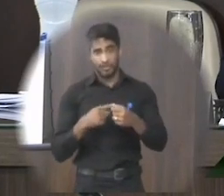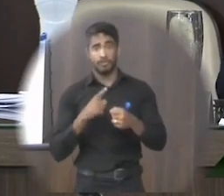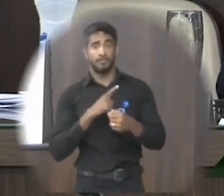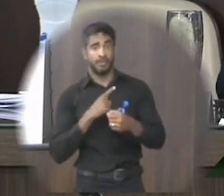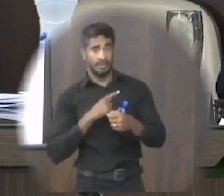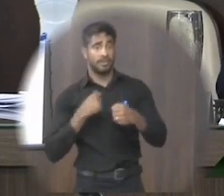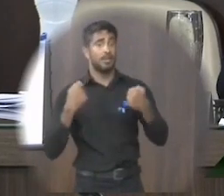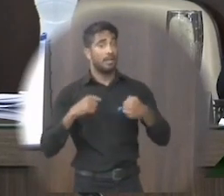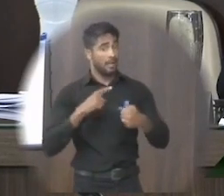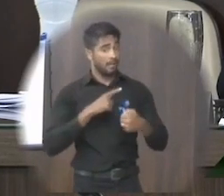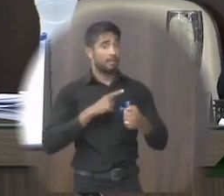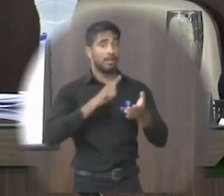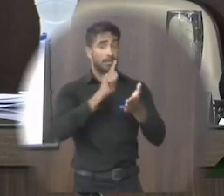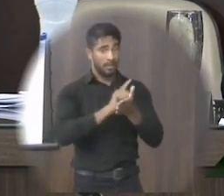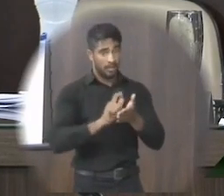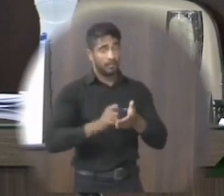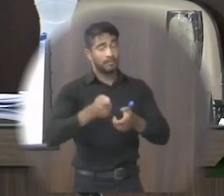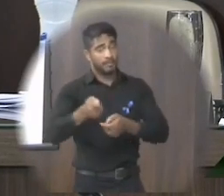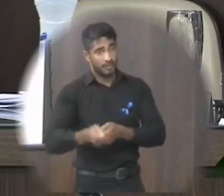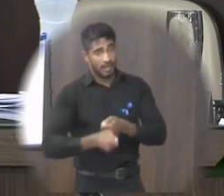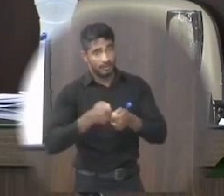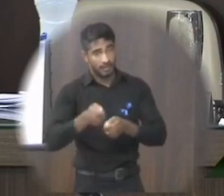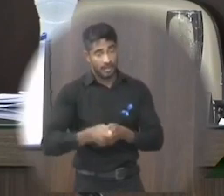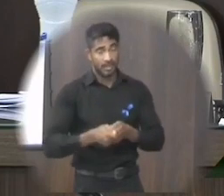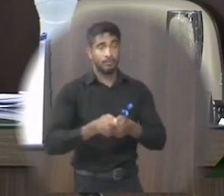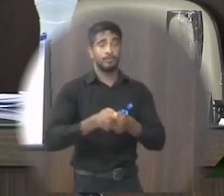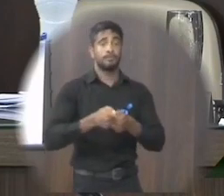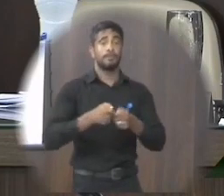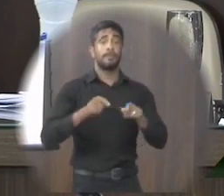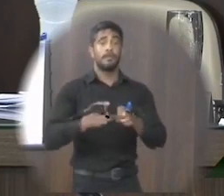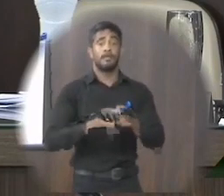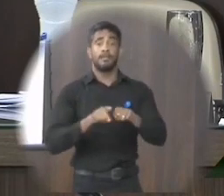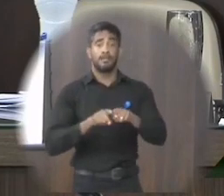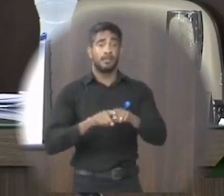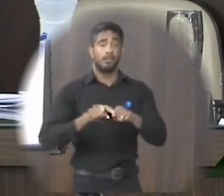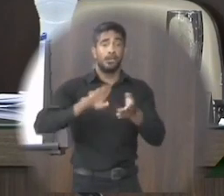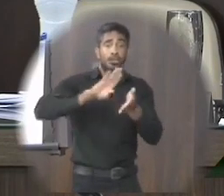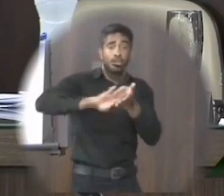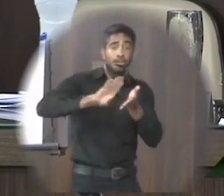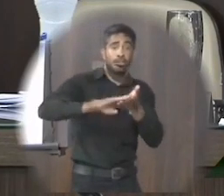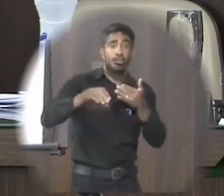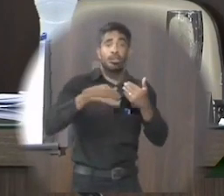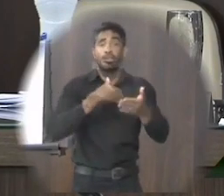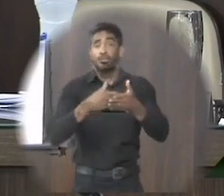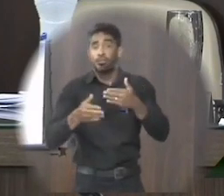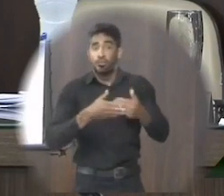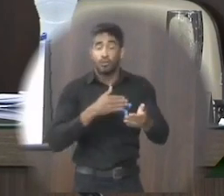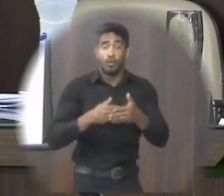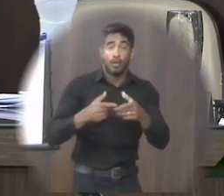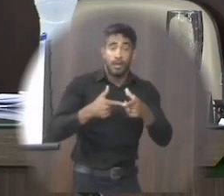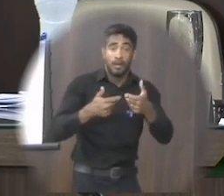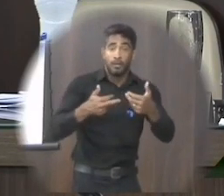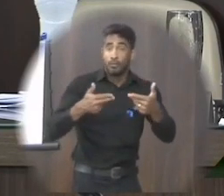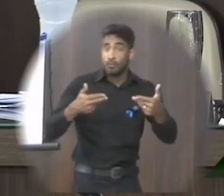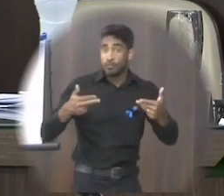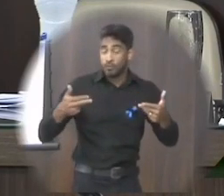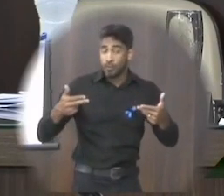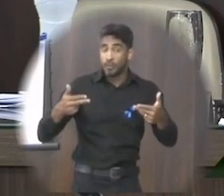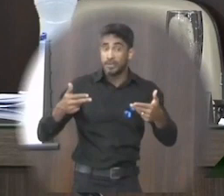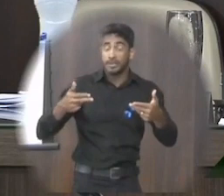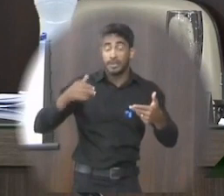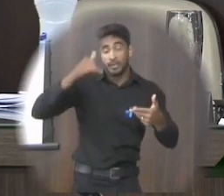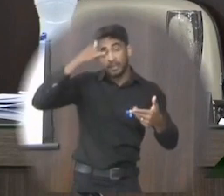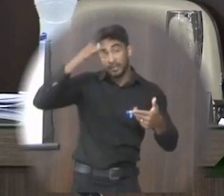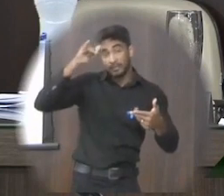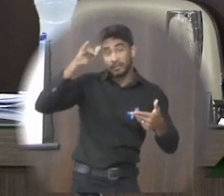mantidos limpos, capinados, isentos de qualquer materiais nocivos à saúde da vizinhança e da